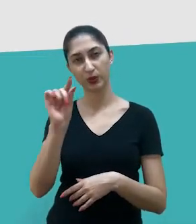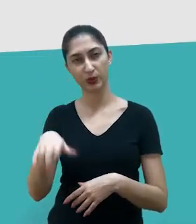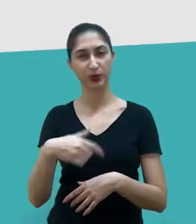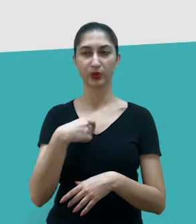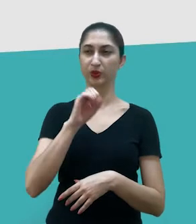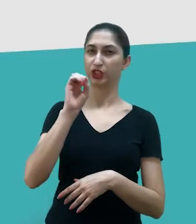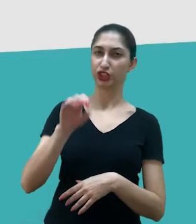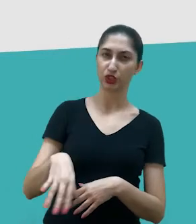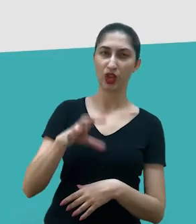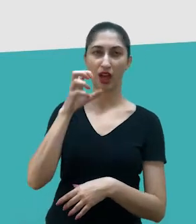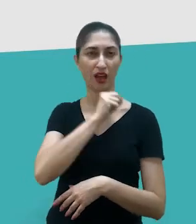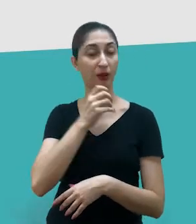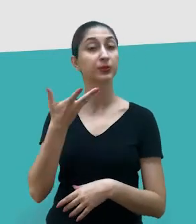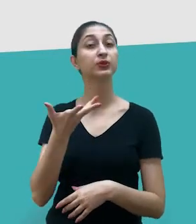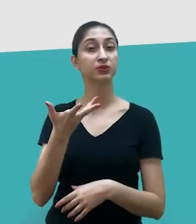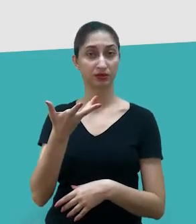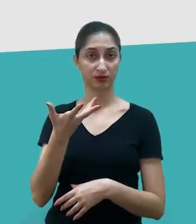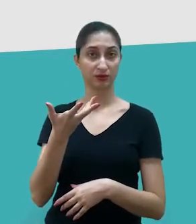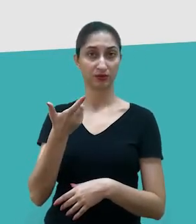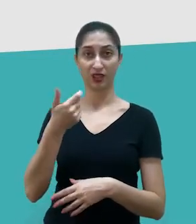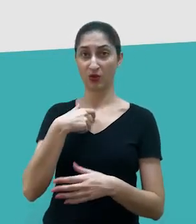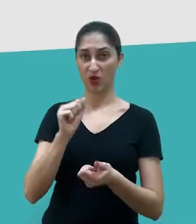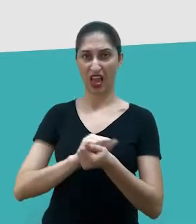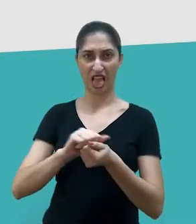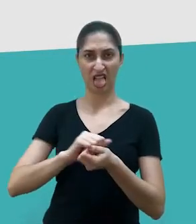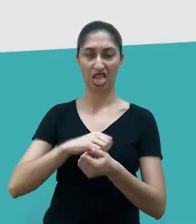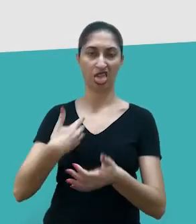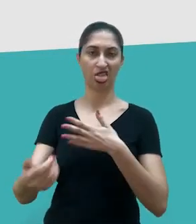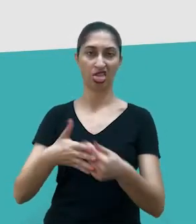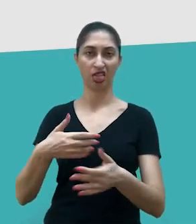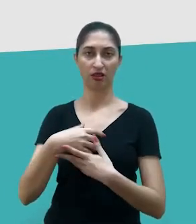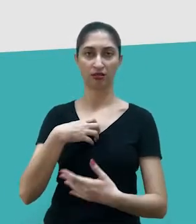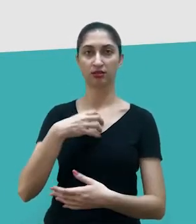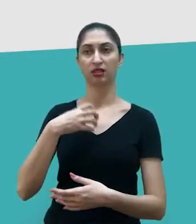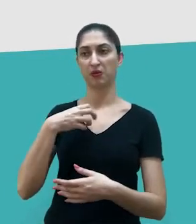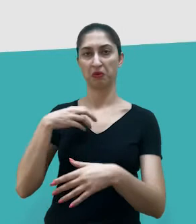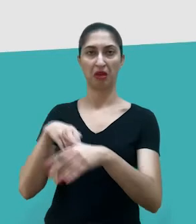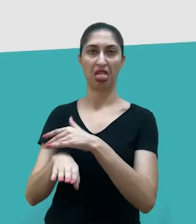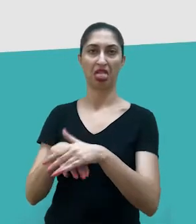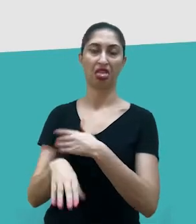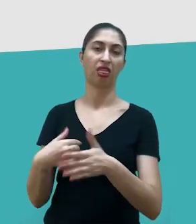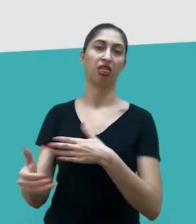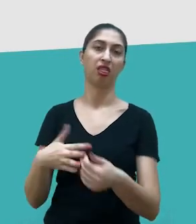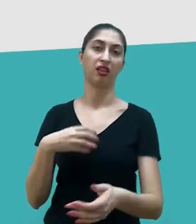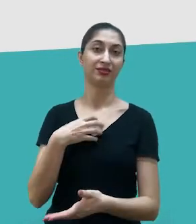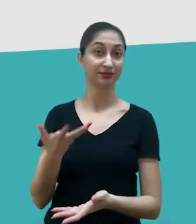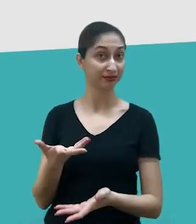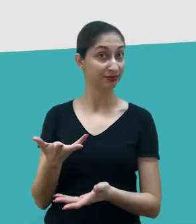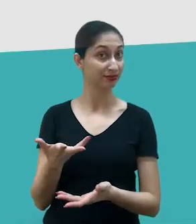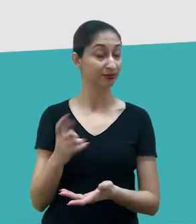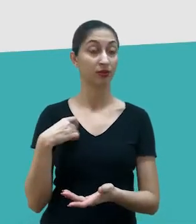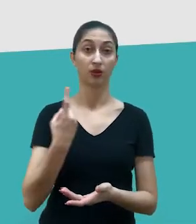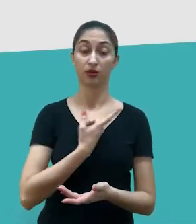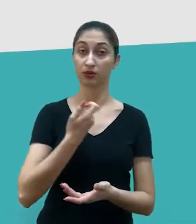jogando fora rapidamente, eu lavo de qualquer jeito, eu guardo de qualquer jeito. E aí a gente tem que